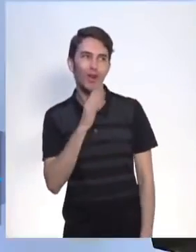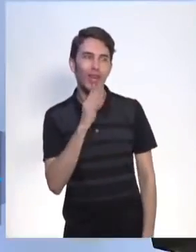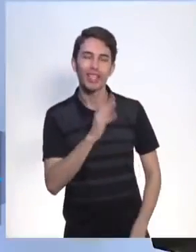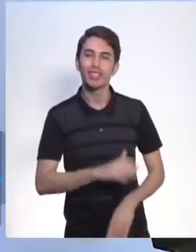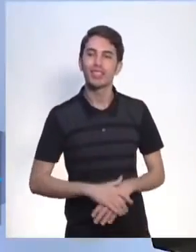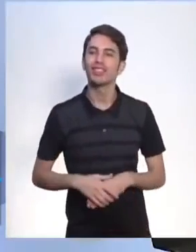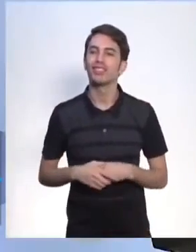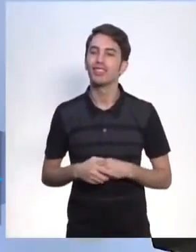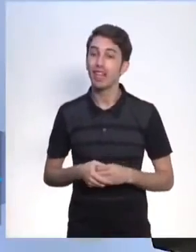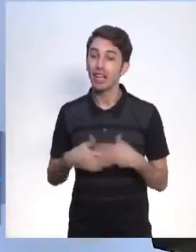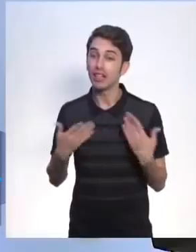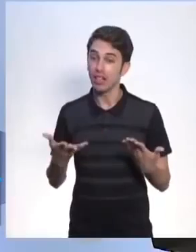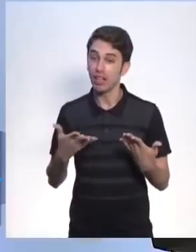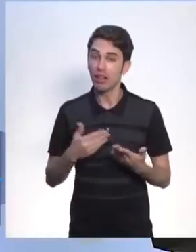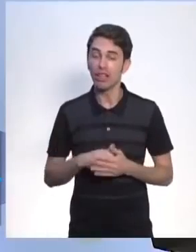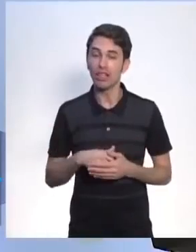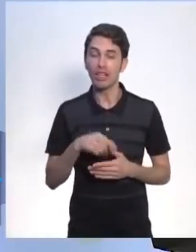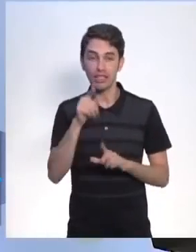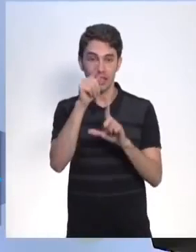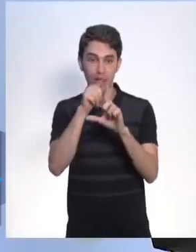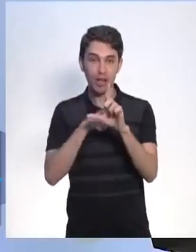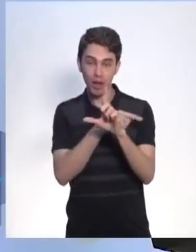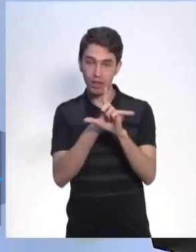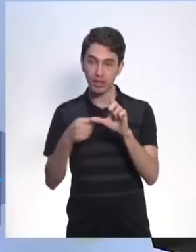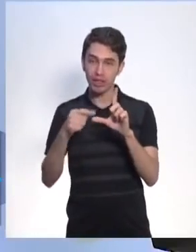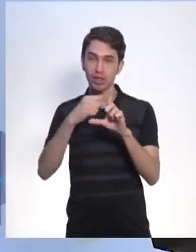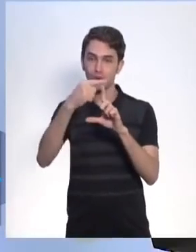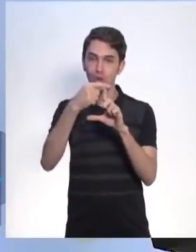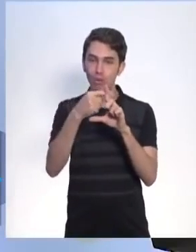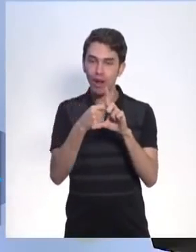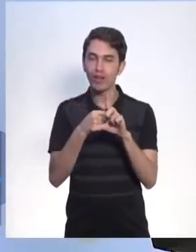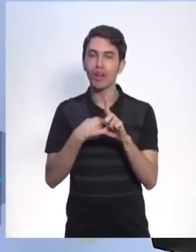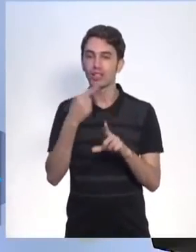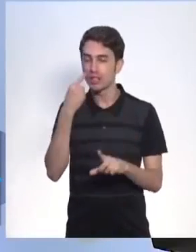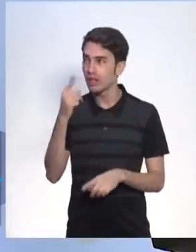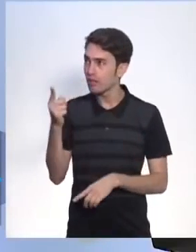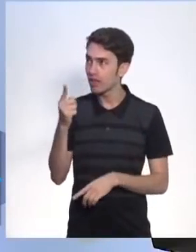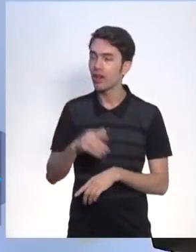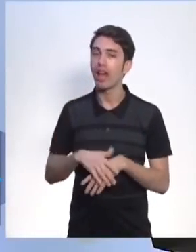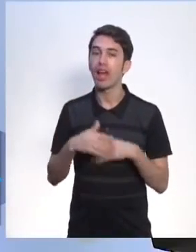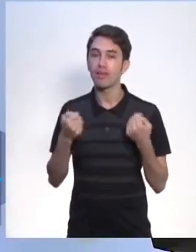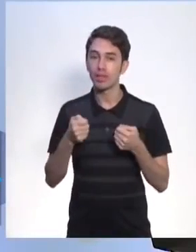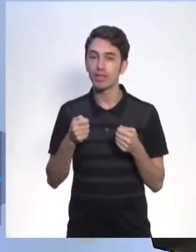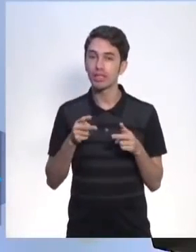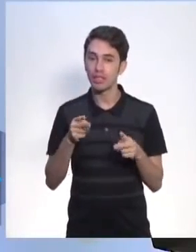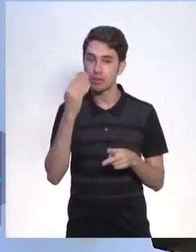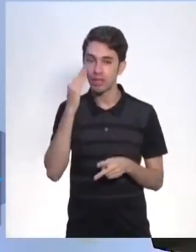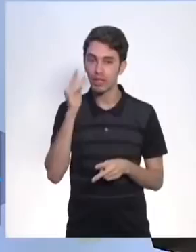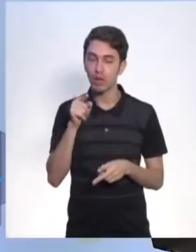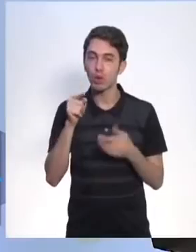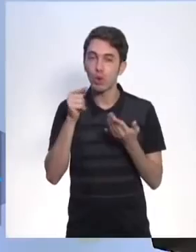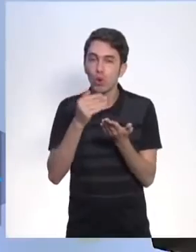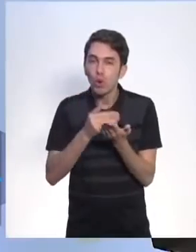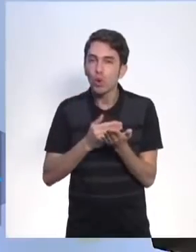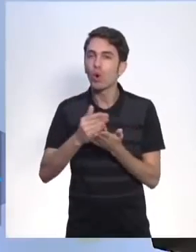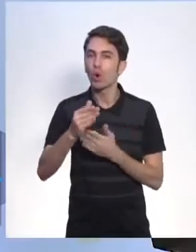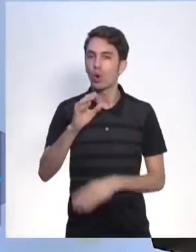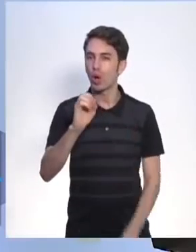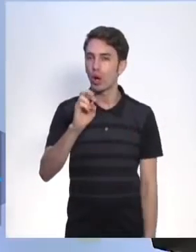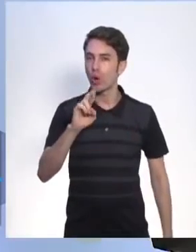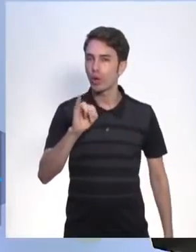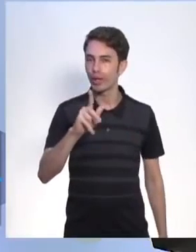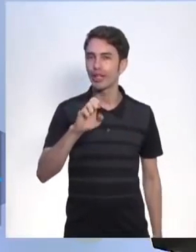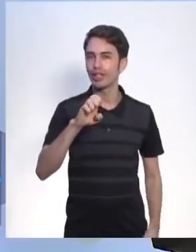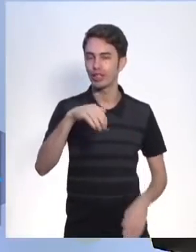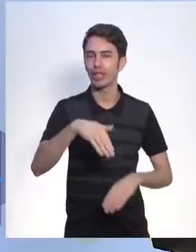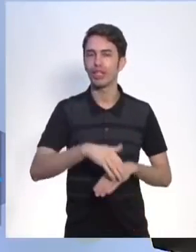parte aí, né, no plano que nós observamos, nós temos que sempre observar, como você colocou, a origem. A origem tem essa curiosidade, né? Então, a